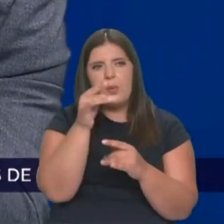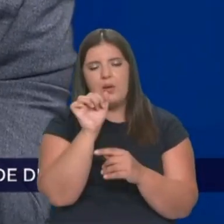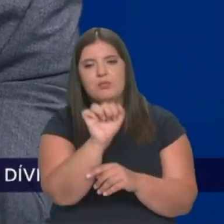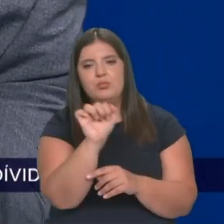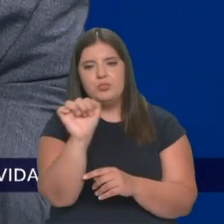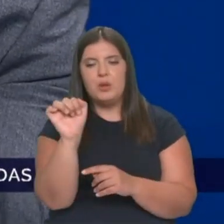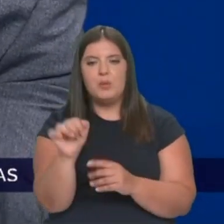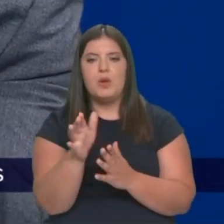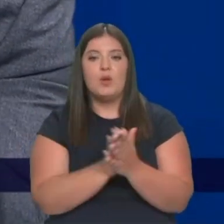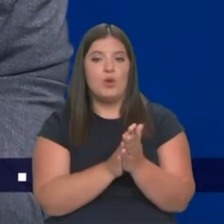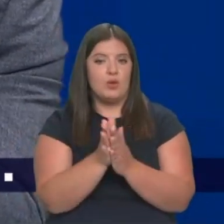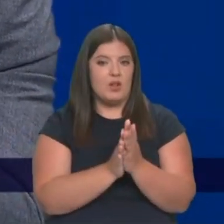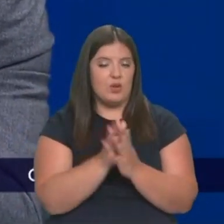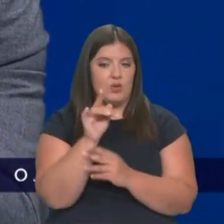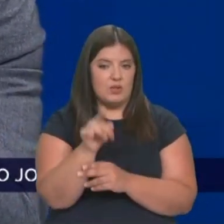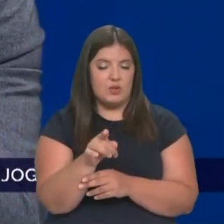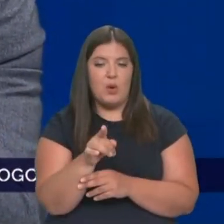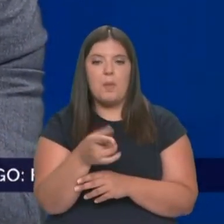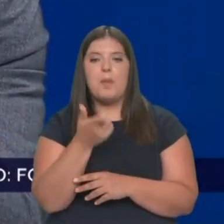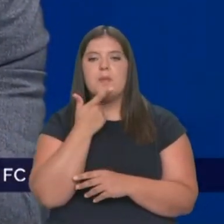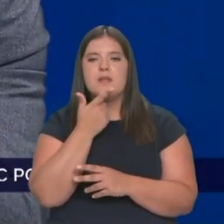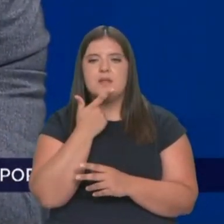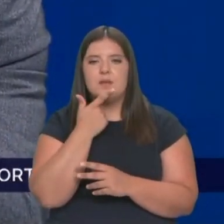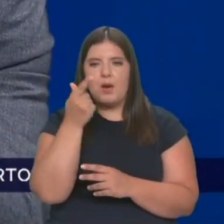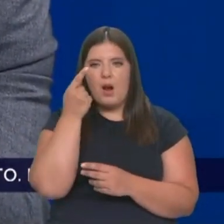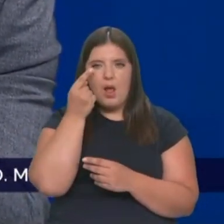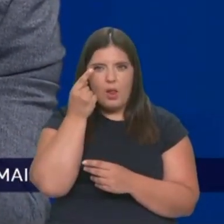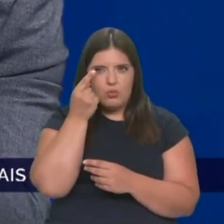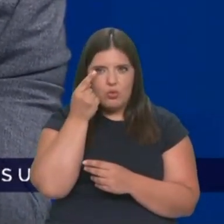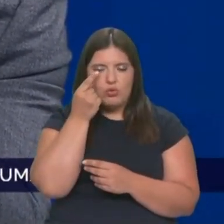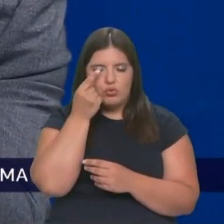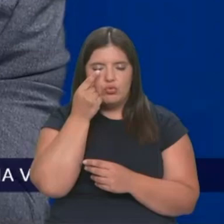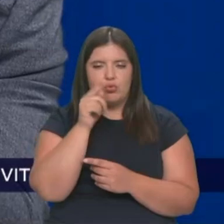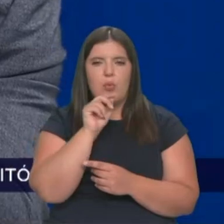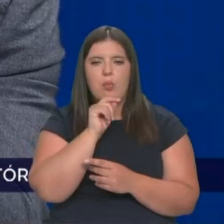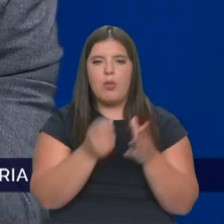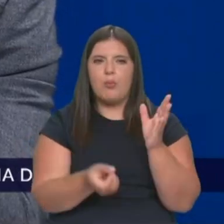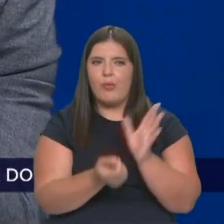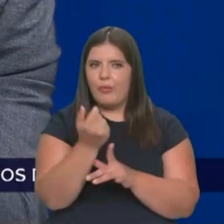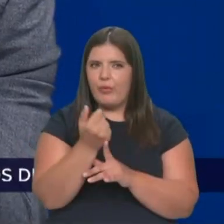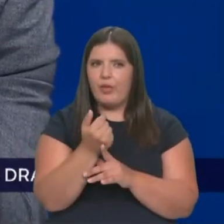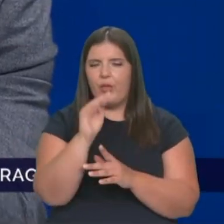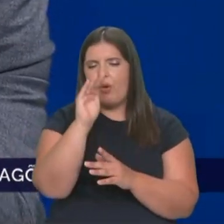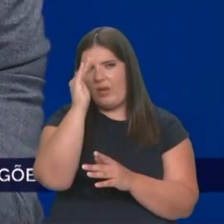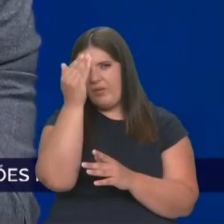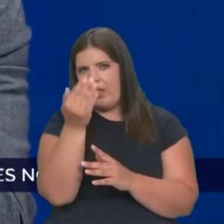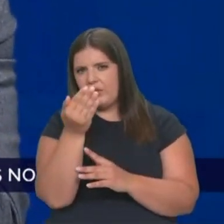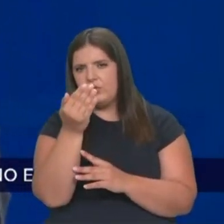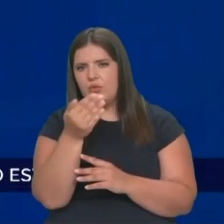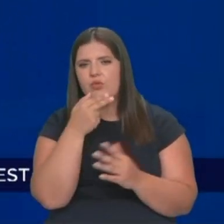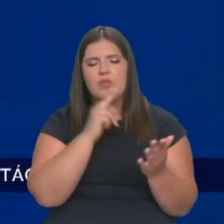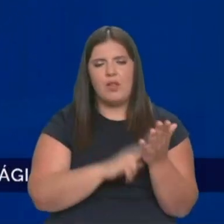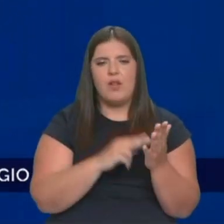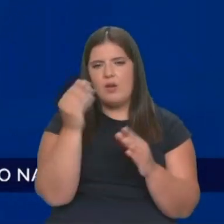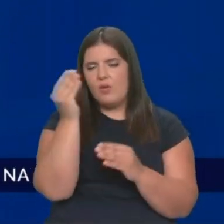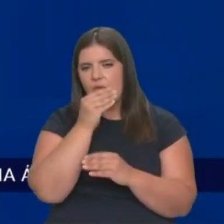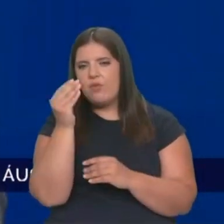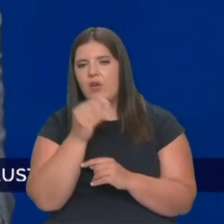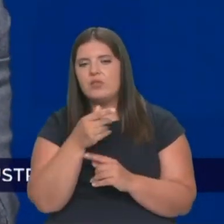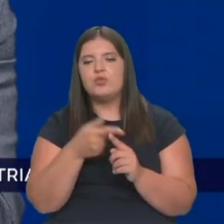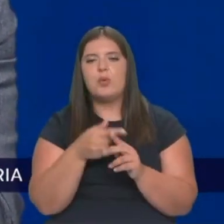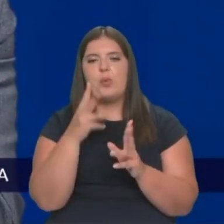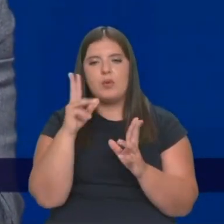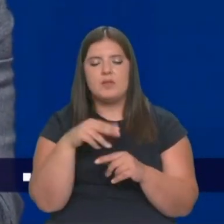E utilizaram esse algoritmo para perceber como é que nos globos oculares é produzido esse reflexo nos verdadeiros e nos falsos. E descobriram uma coisa